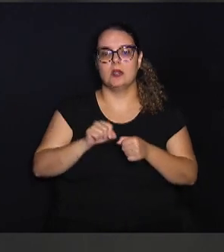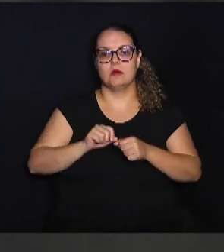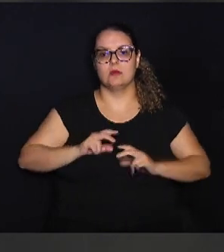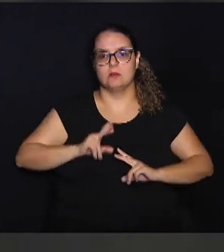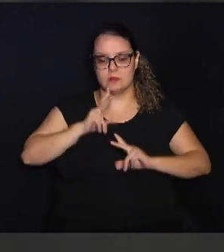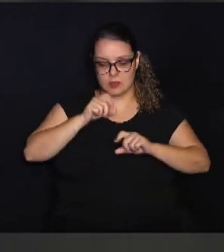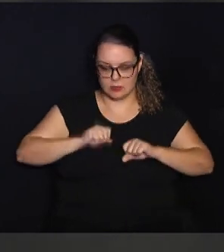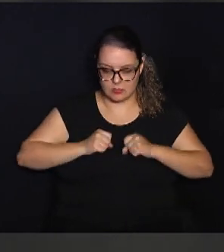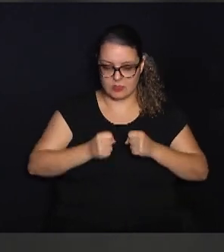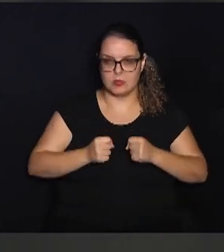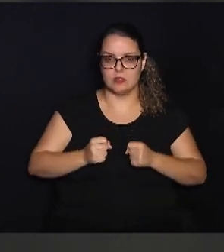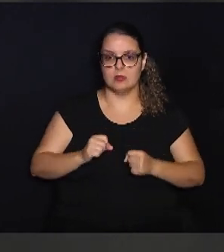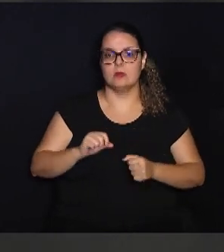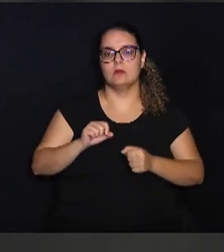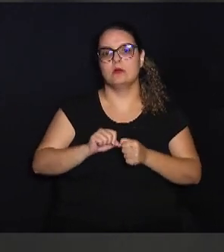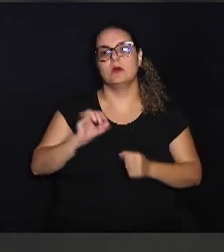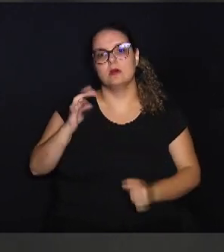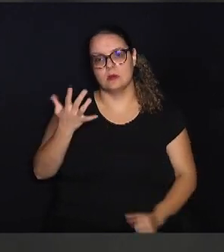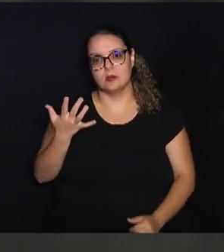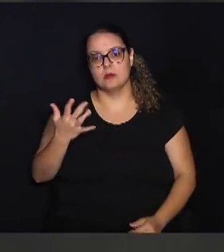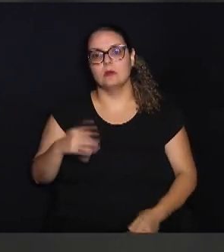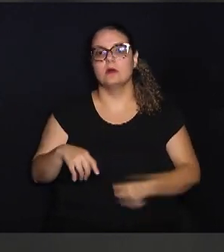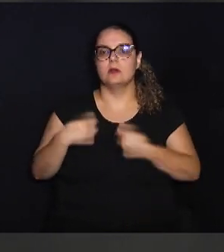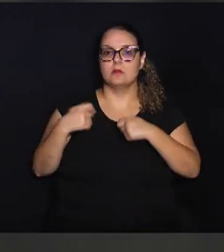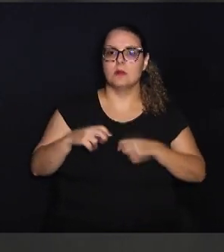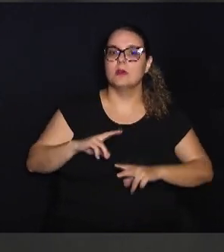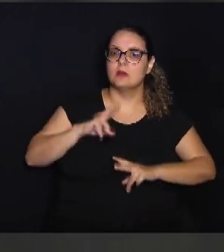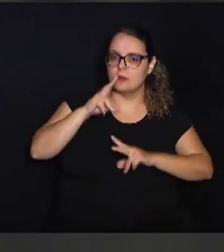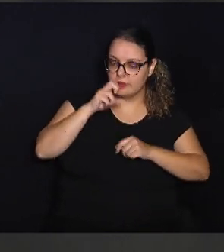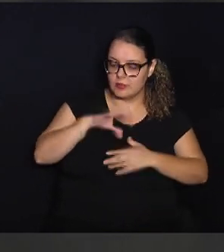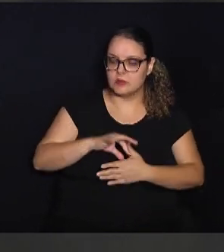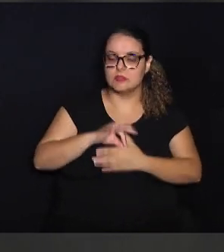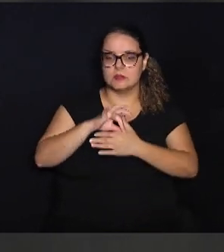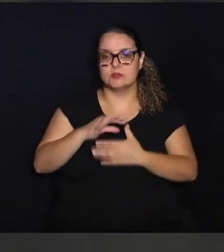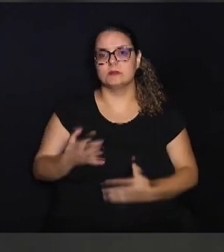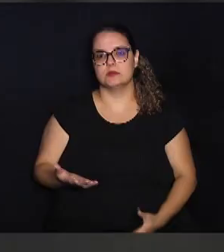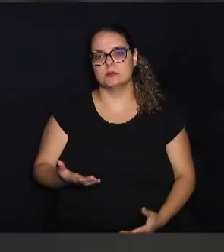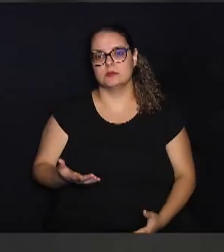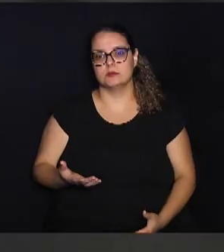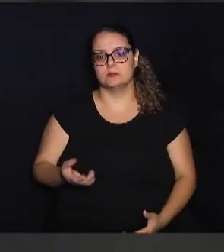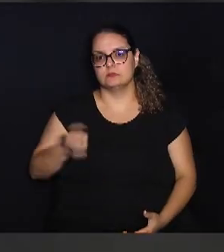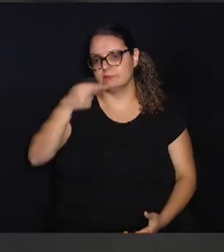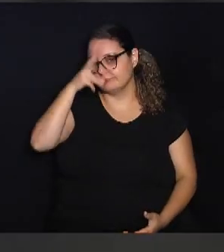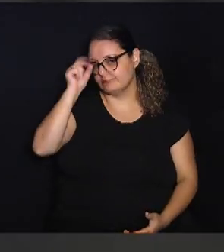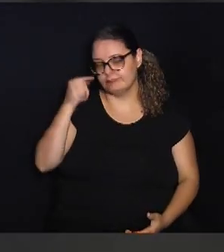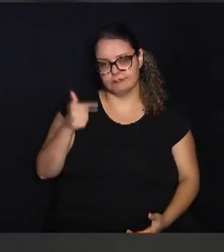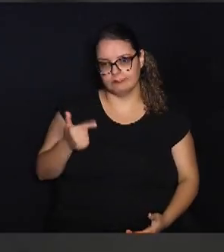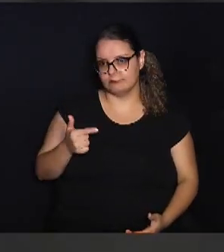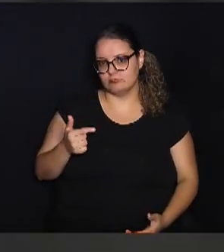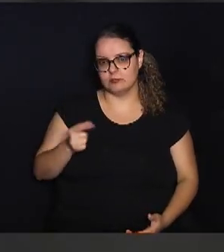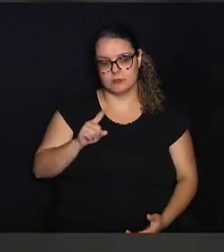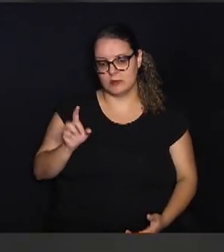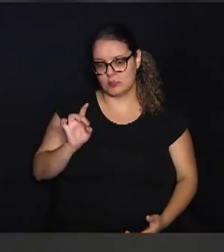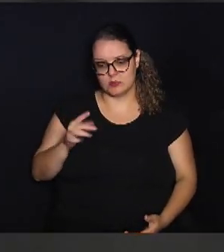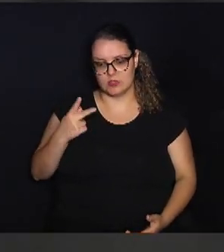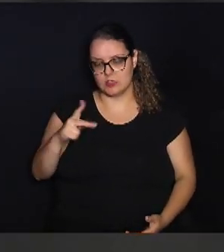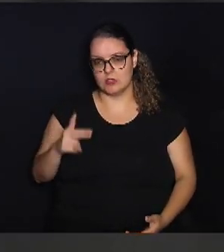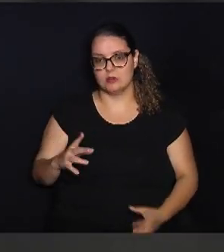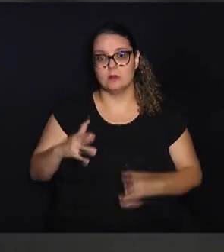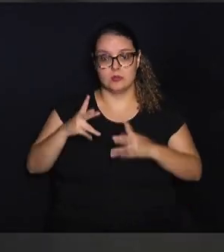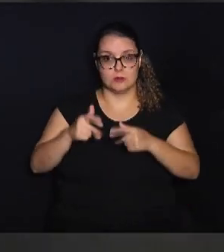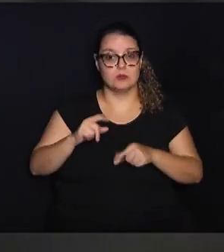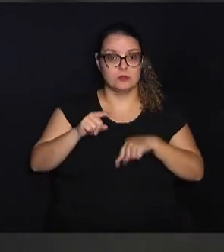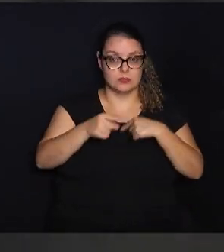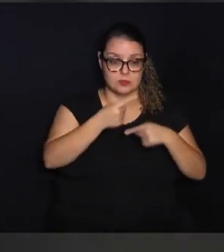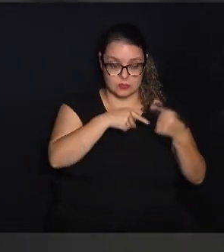e bota para acontecer. Mas para isso você precisa de força, liderança, e isso o prefeito não tem. Não ele, mas como todos os outros, porque